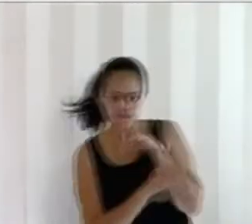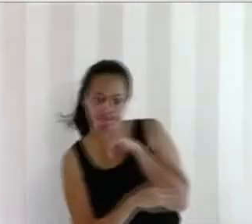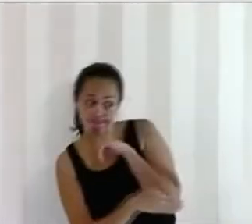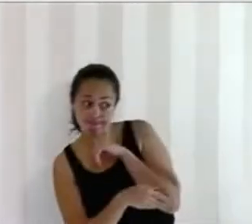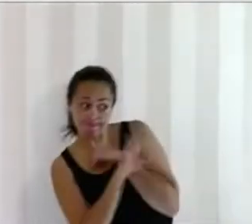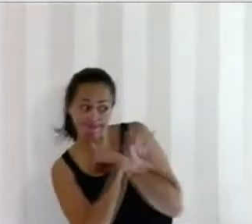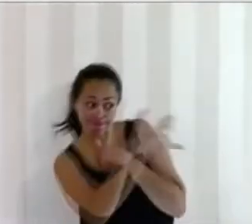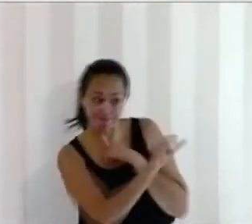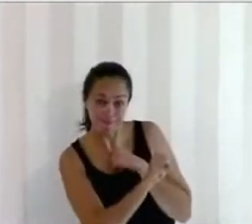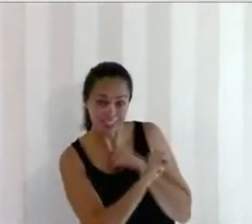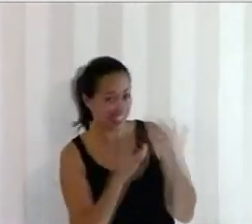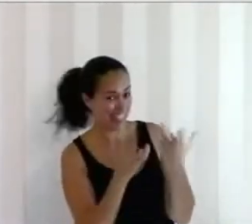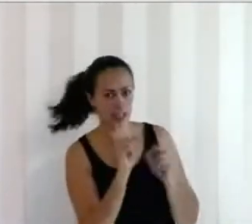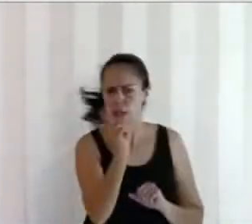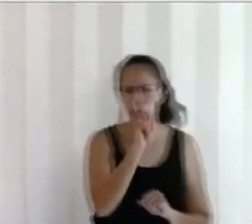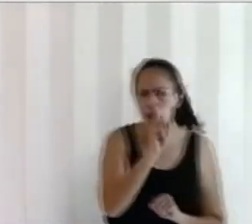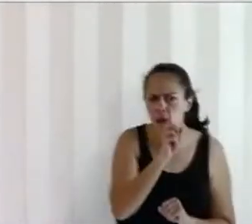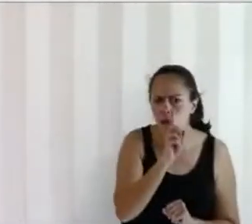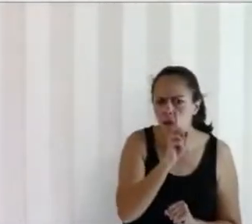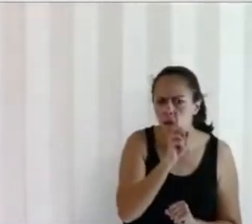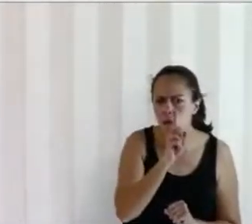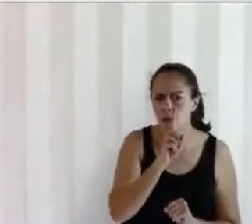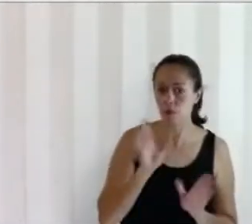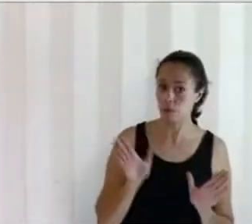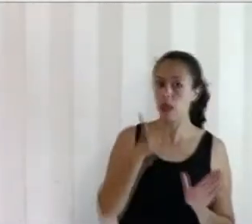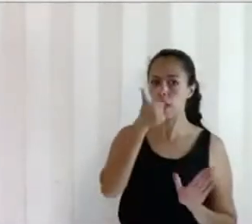nada do teu próximo.